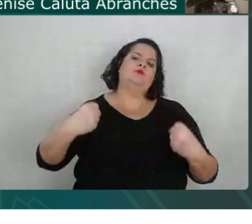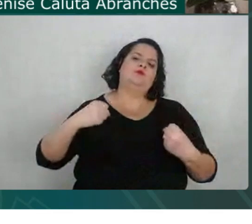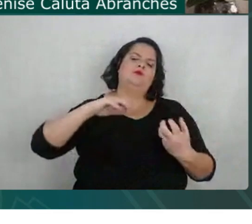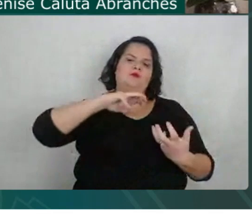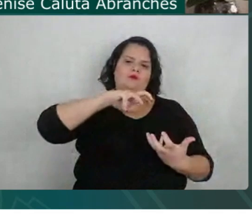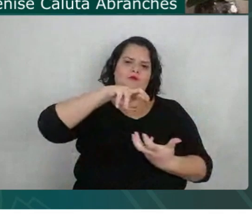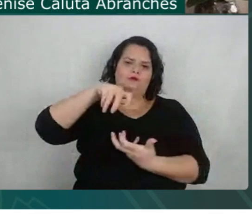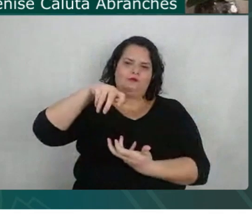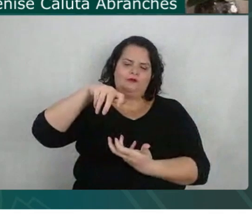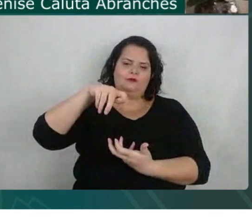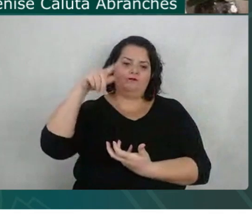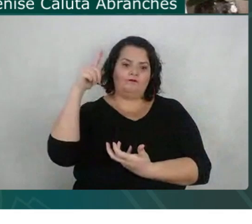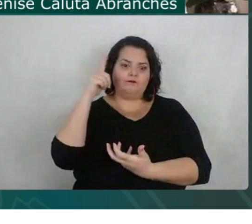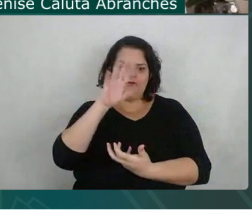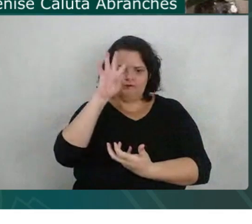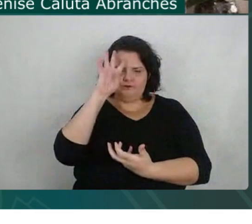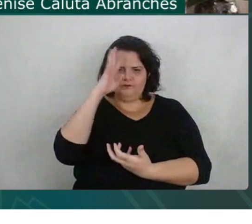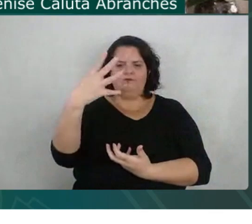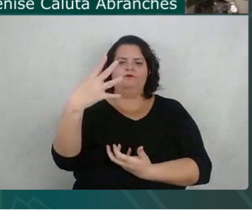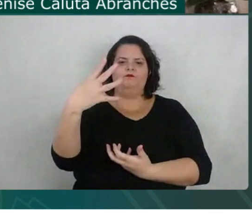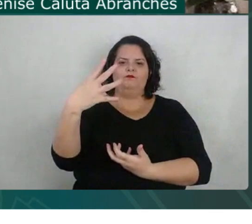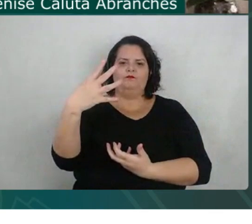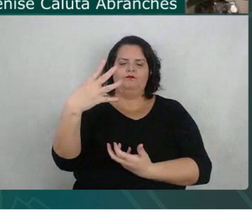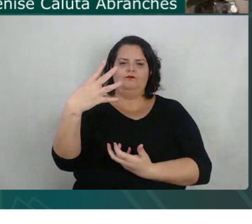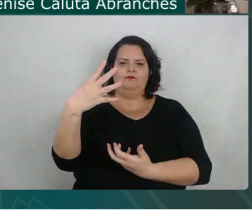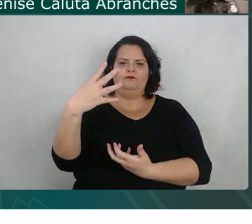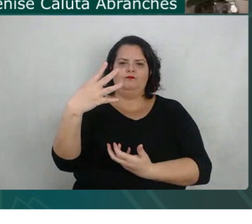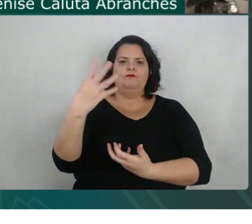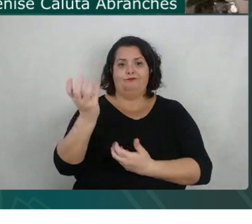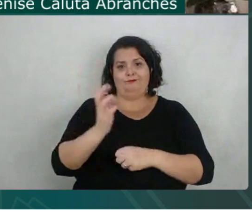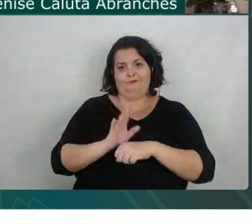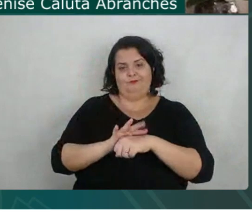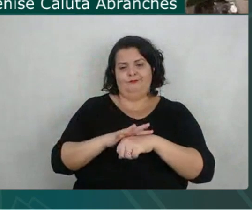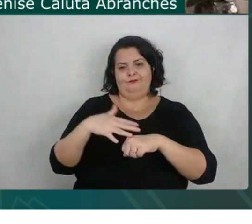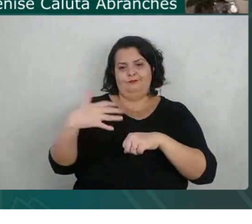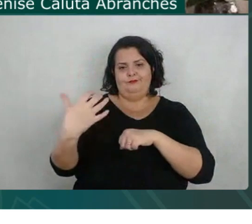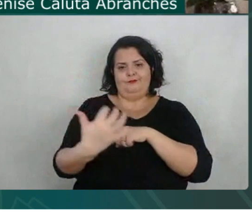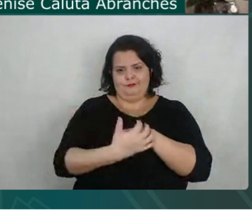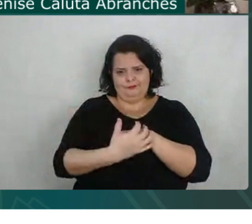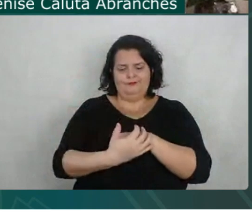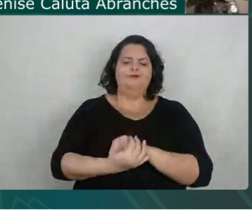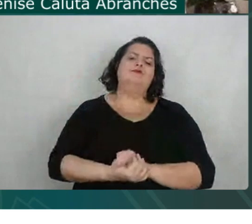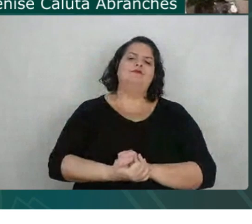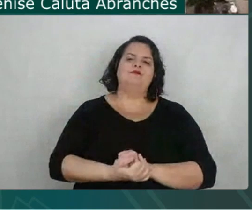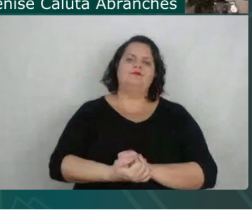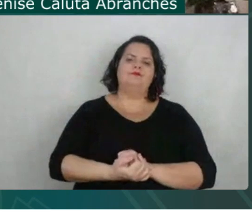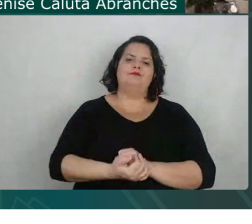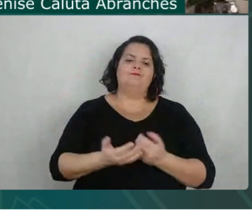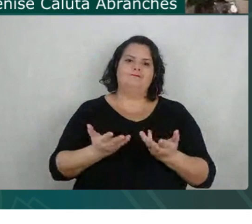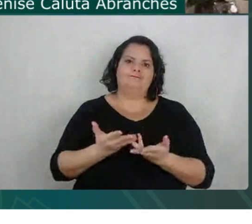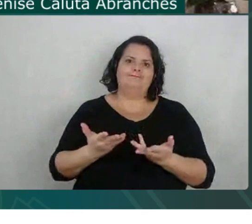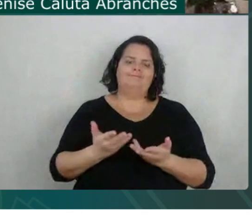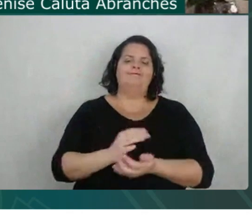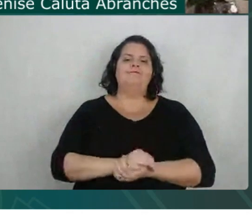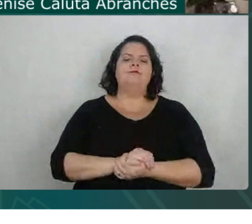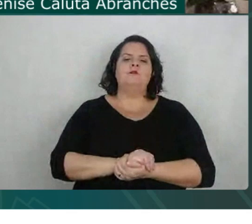uma solução, atrás de uma solução para esta situação catastrófica que nós estamos vivendo. E